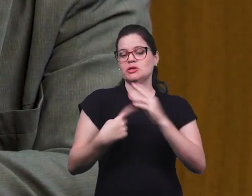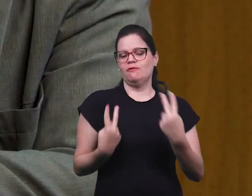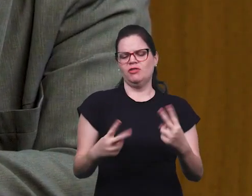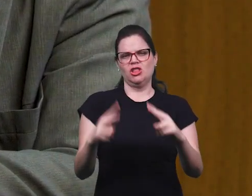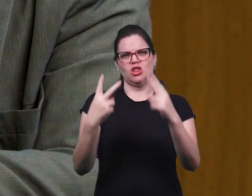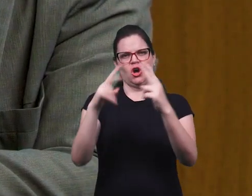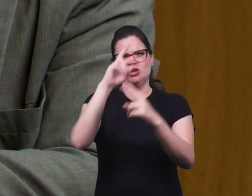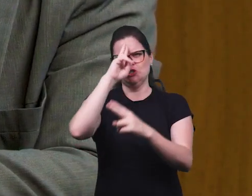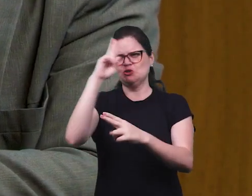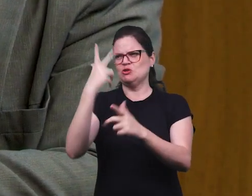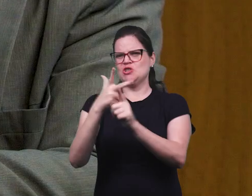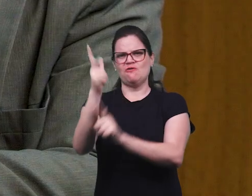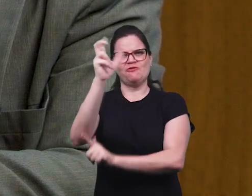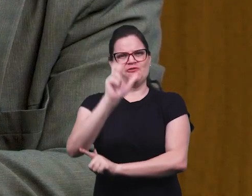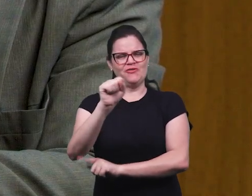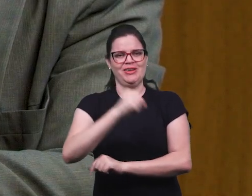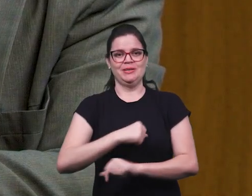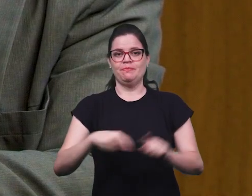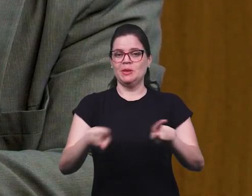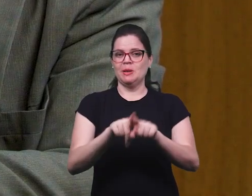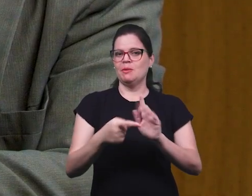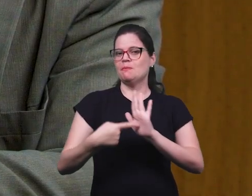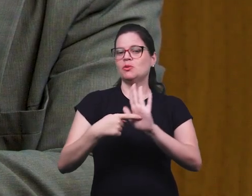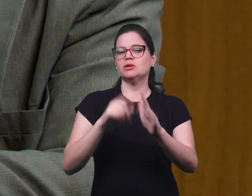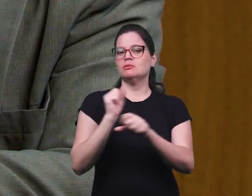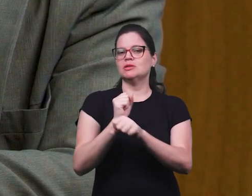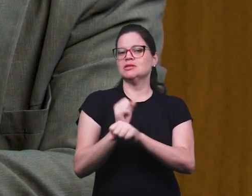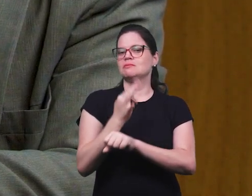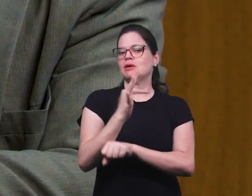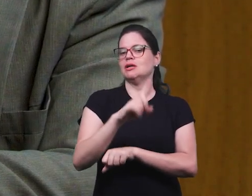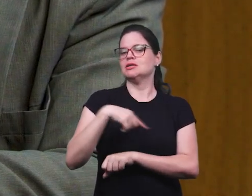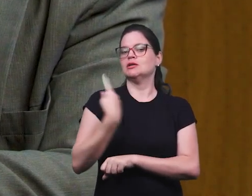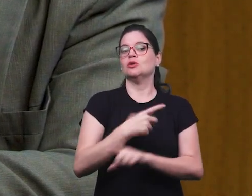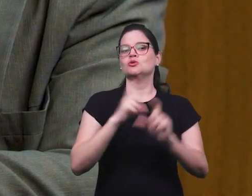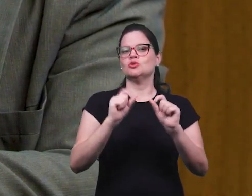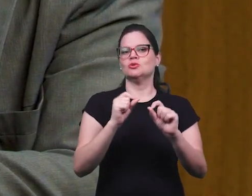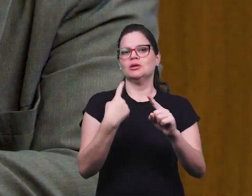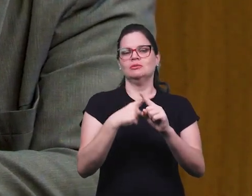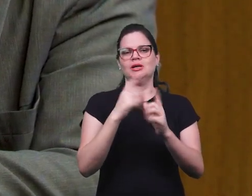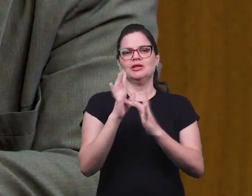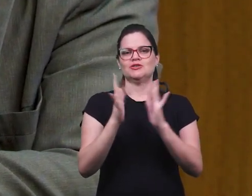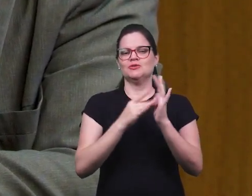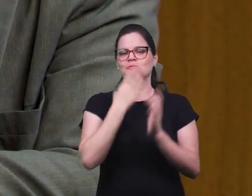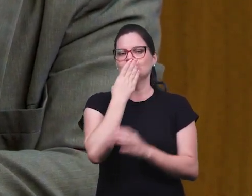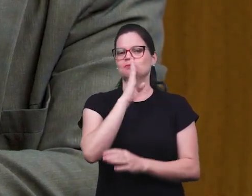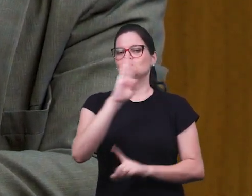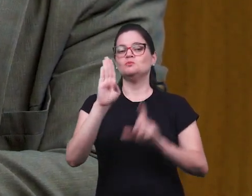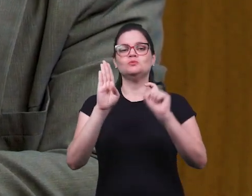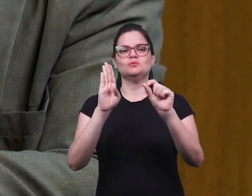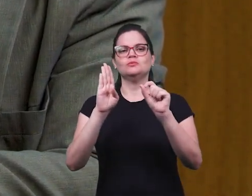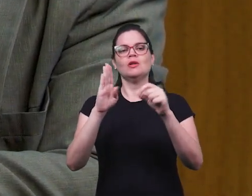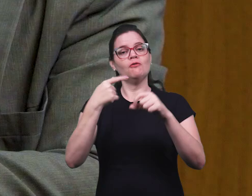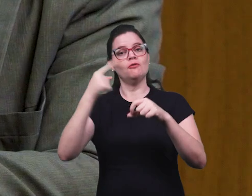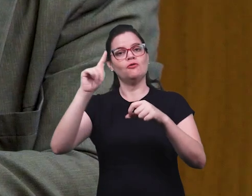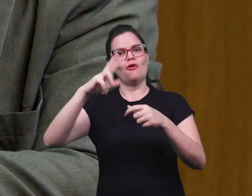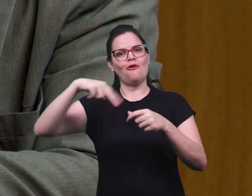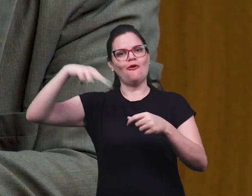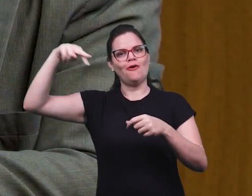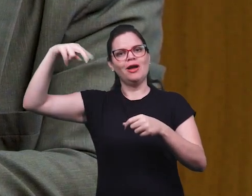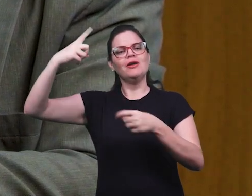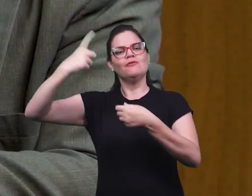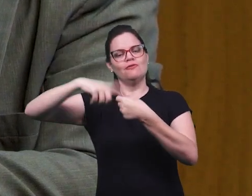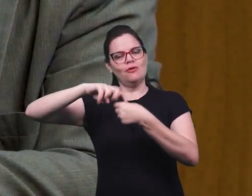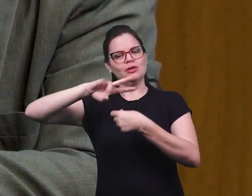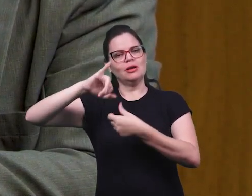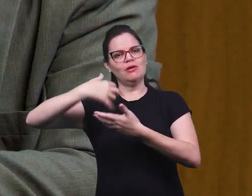Senhor, nós cantamos a esperança da igreja, porque Jesus ele fez uma promessa que ele irá voltar